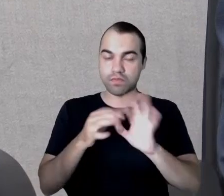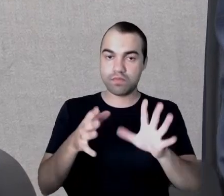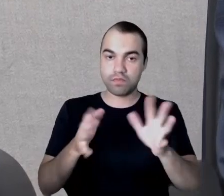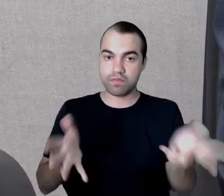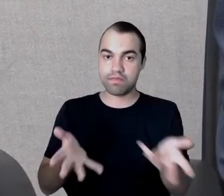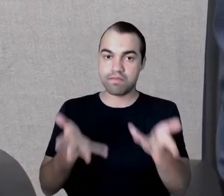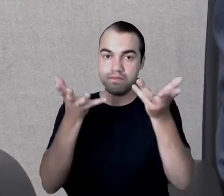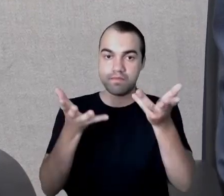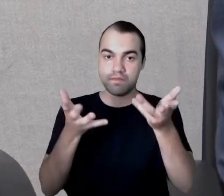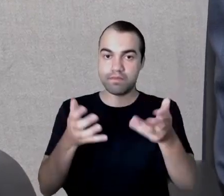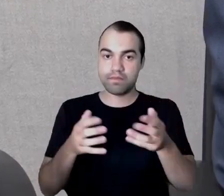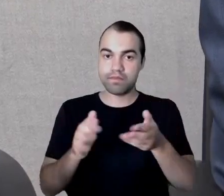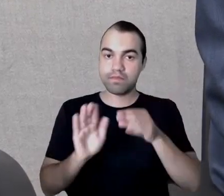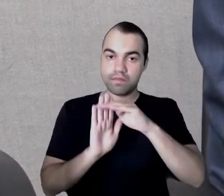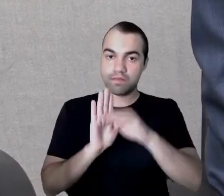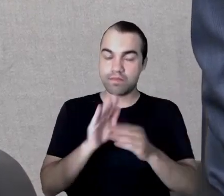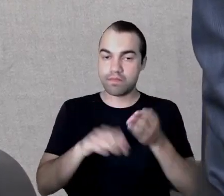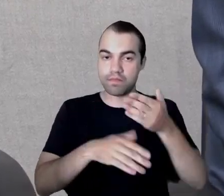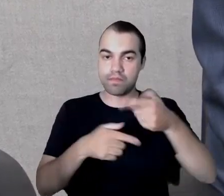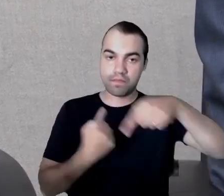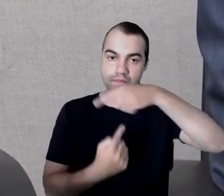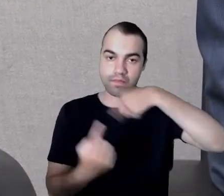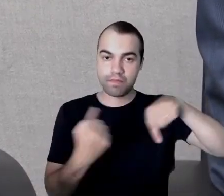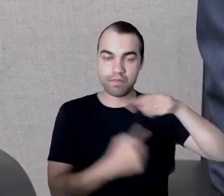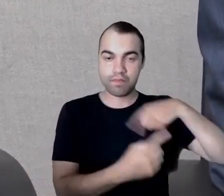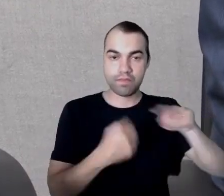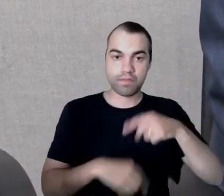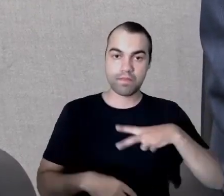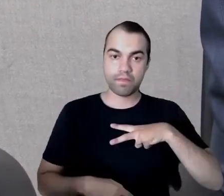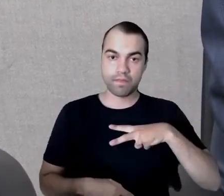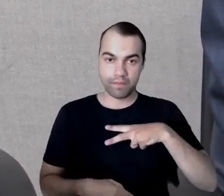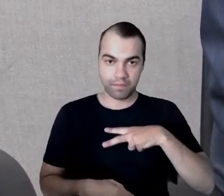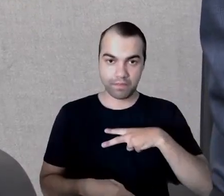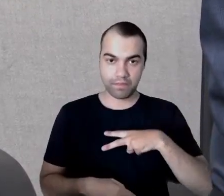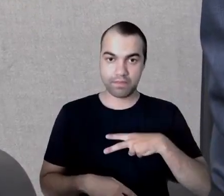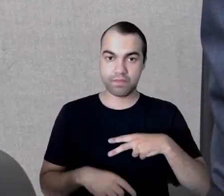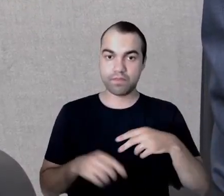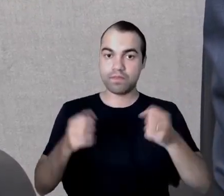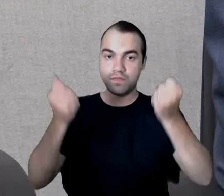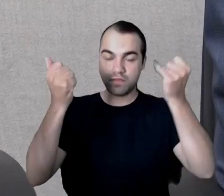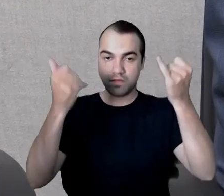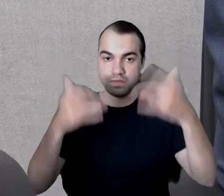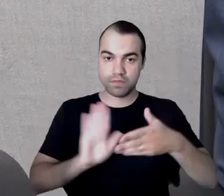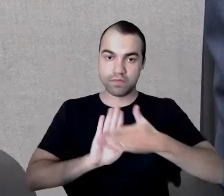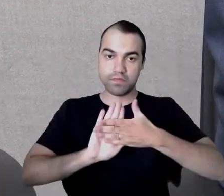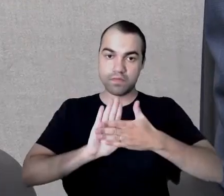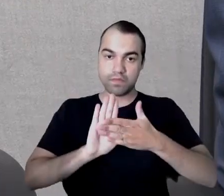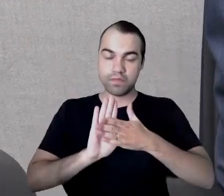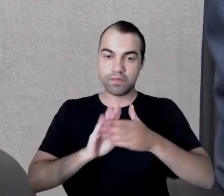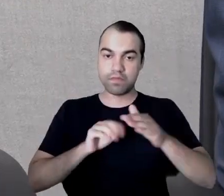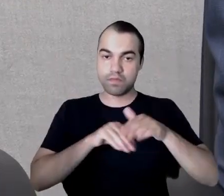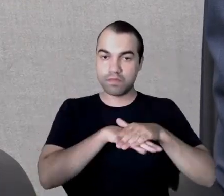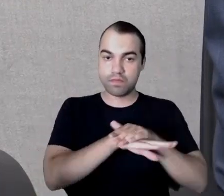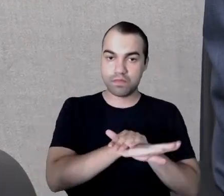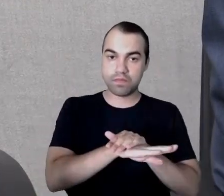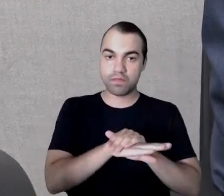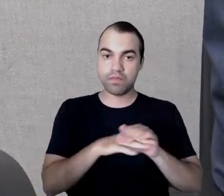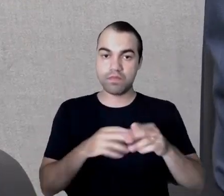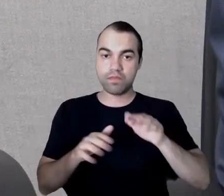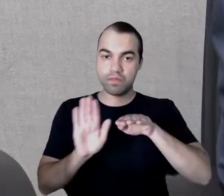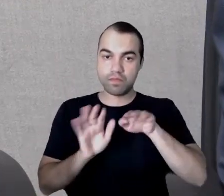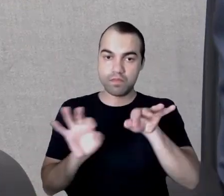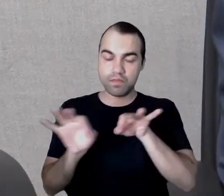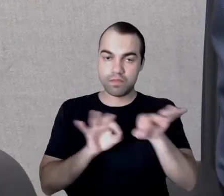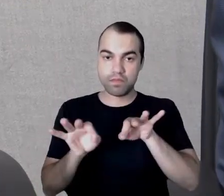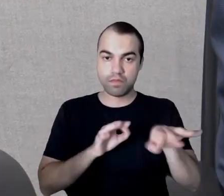participação da iniciativa privada ressaltando que a alteração doravante proposta guarda Harmonia com o plano de governo do Distrito Federal